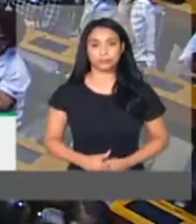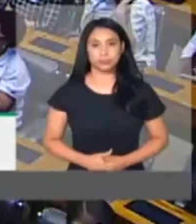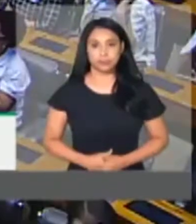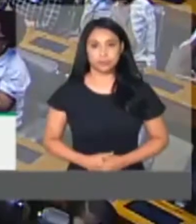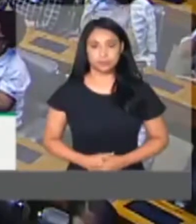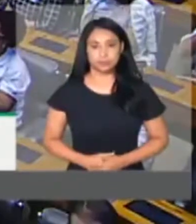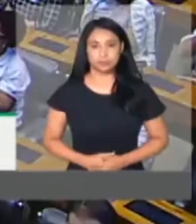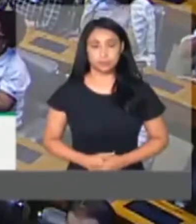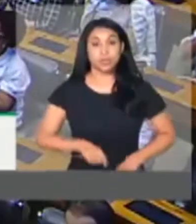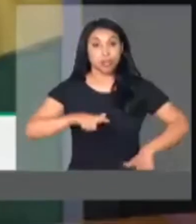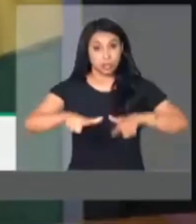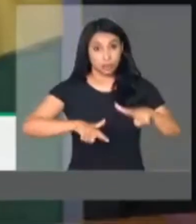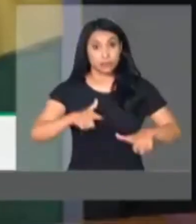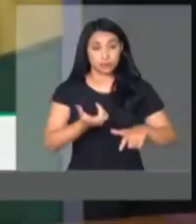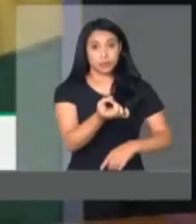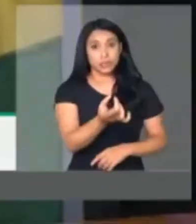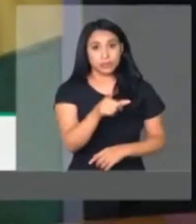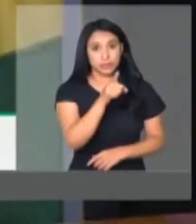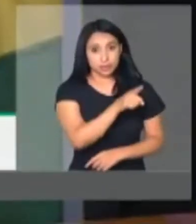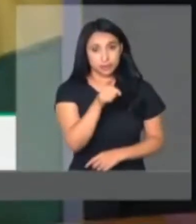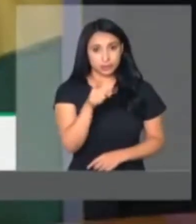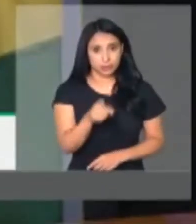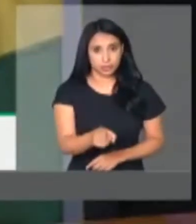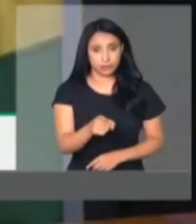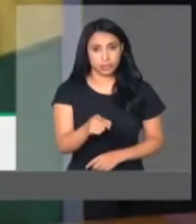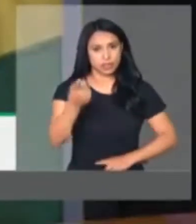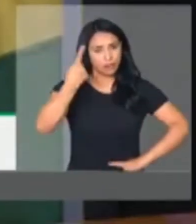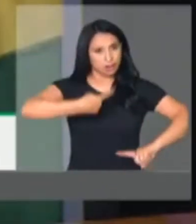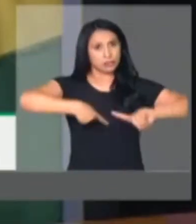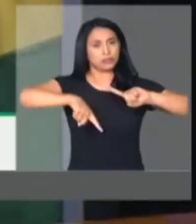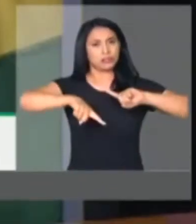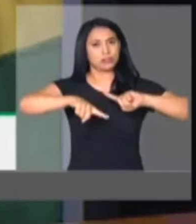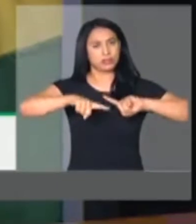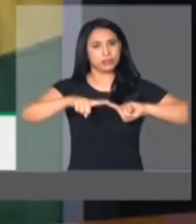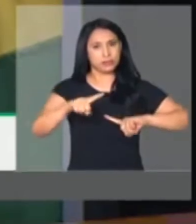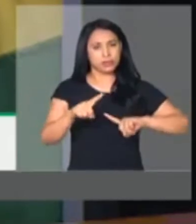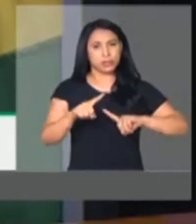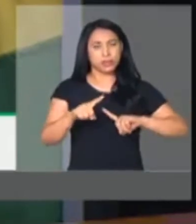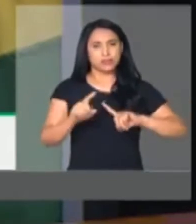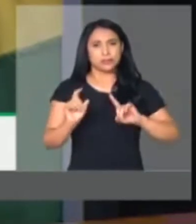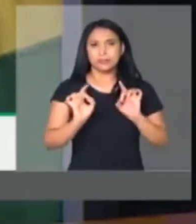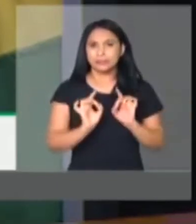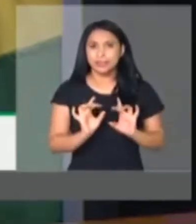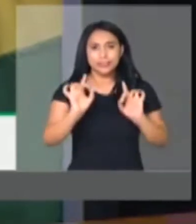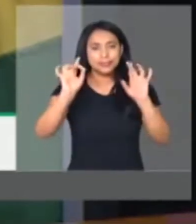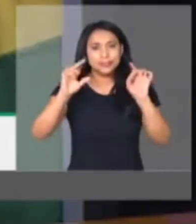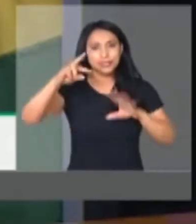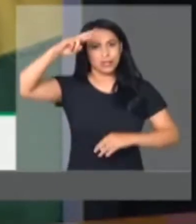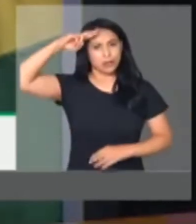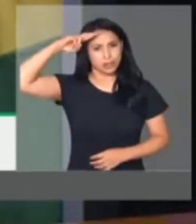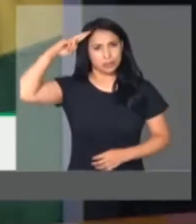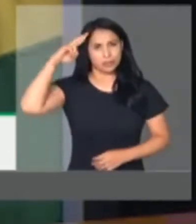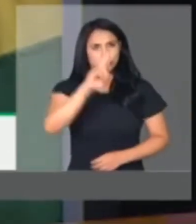e o trabalho de cada um de vocês é desenvolvido com tanto zelo com tanta responsabilidade